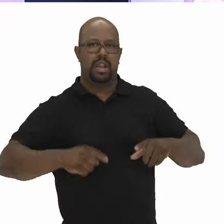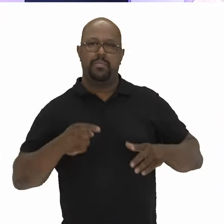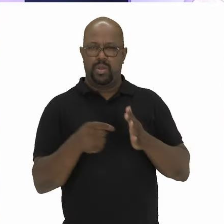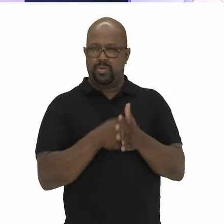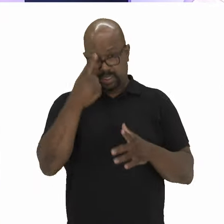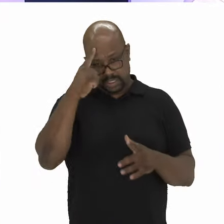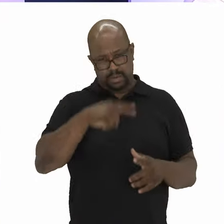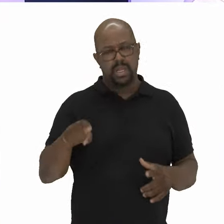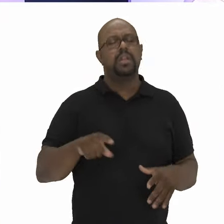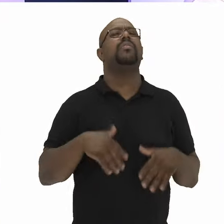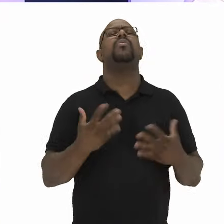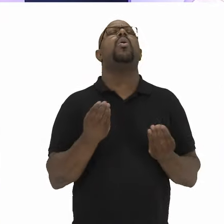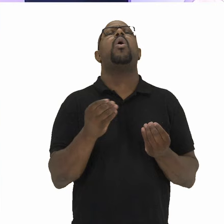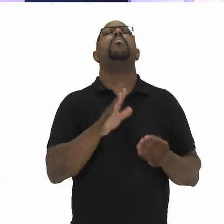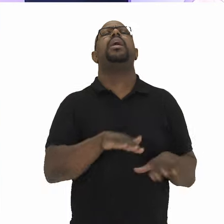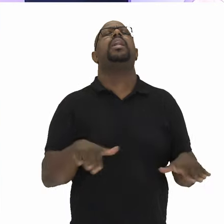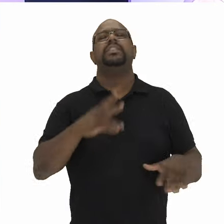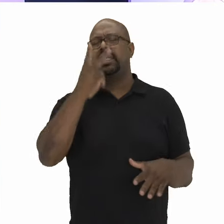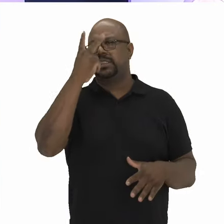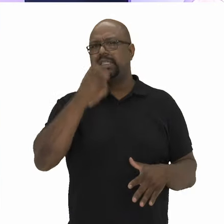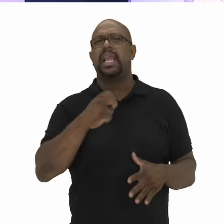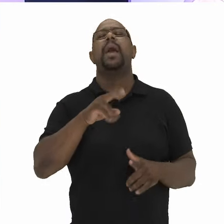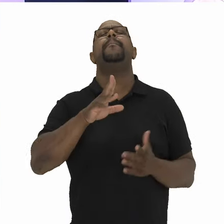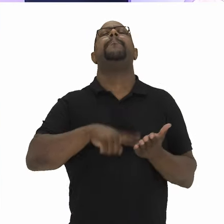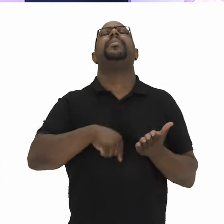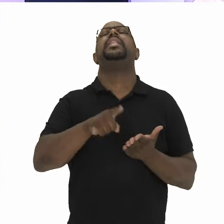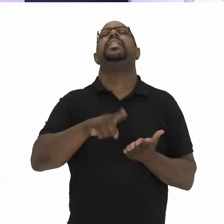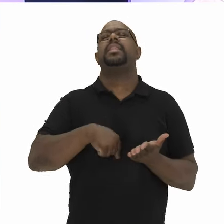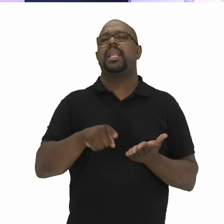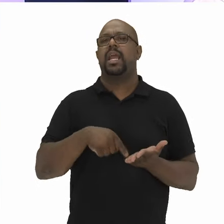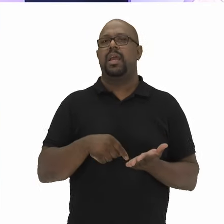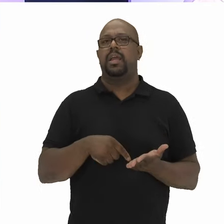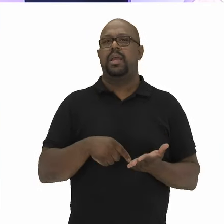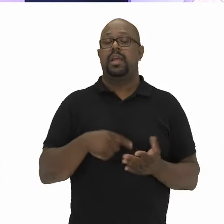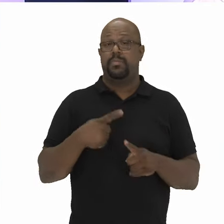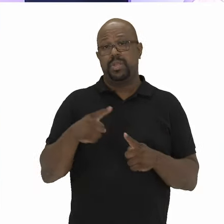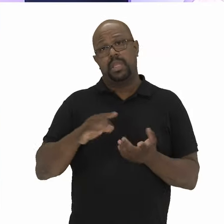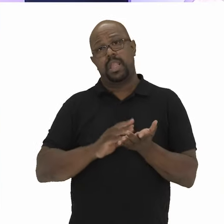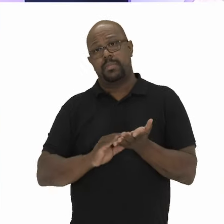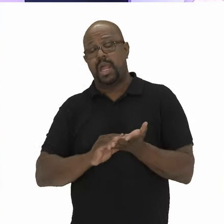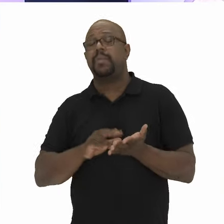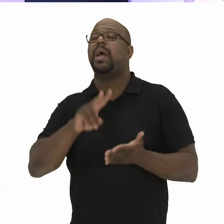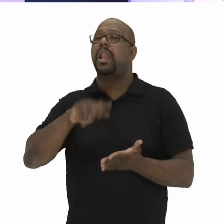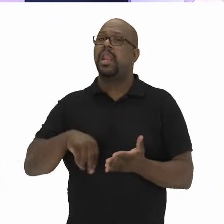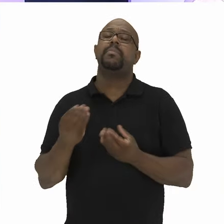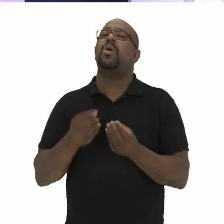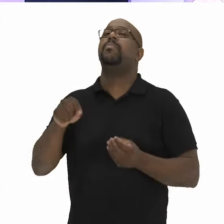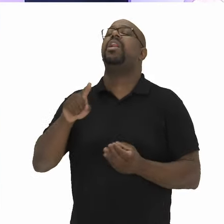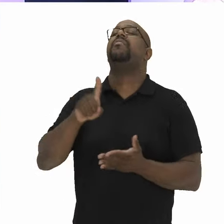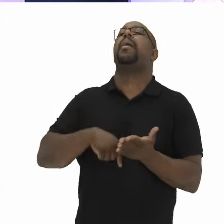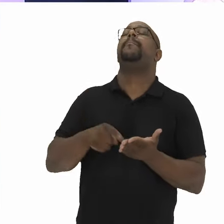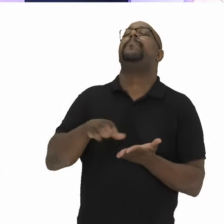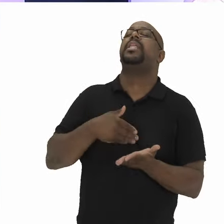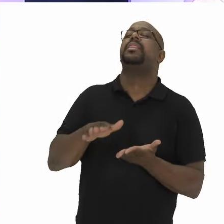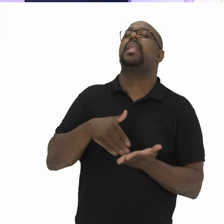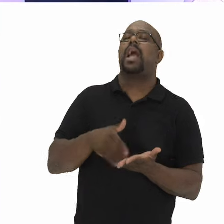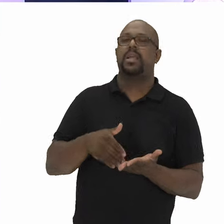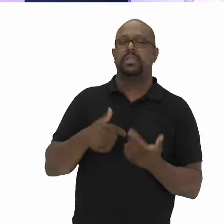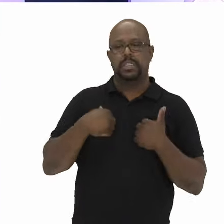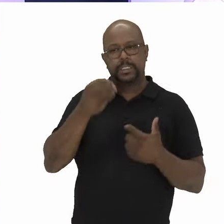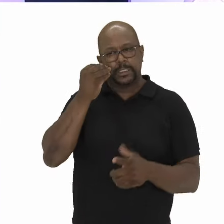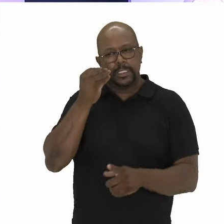vovó Ela perguntou até essa semana vovó como é que uma criança cega pinta porque tem bril para ela ler mas como é que ela vai